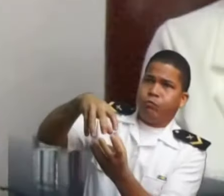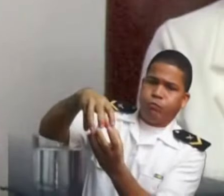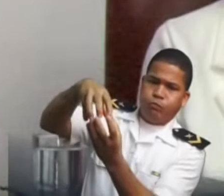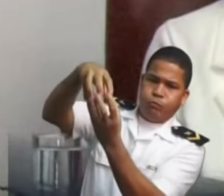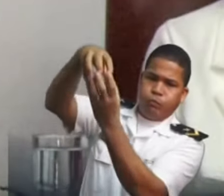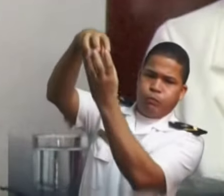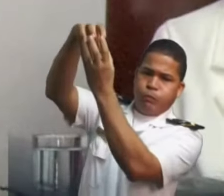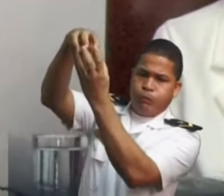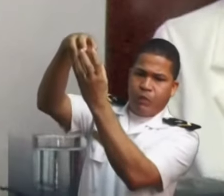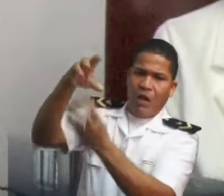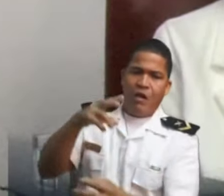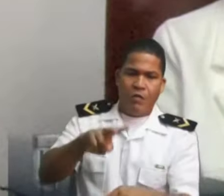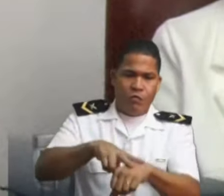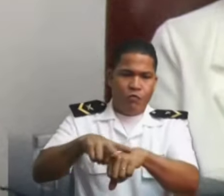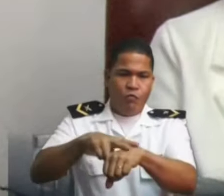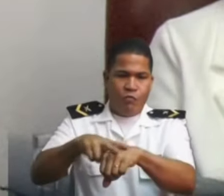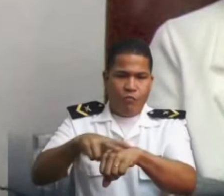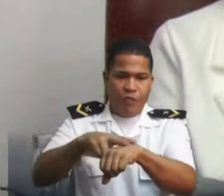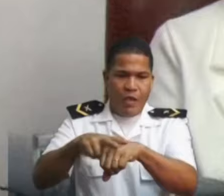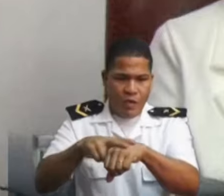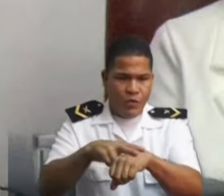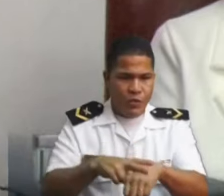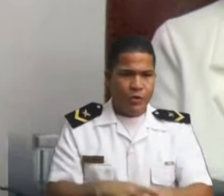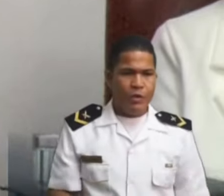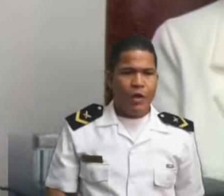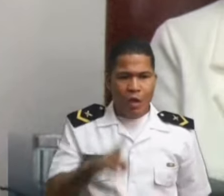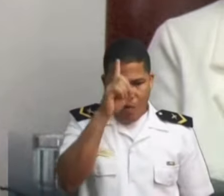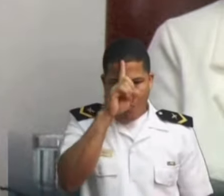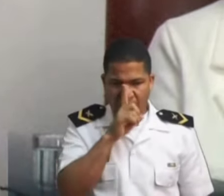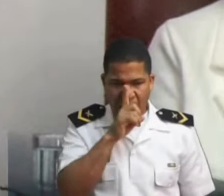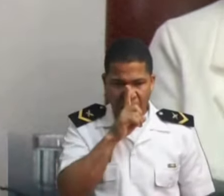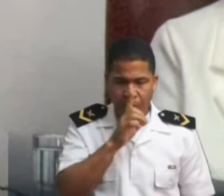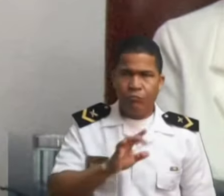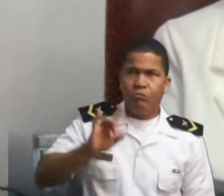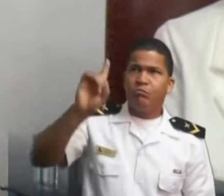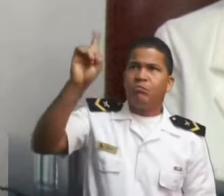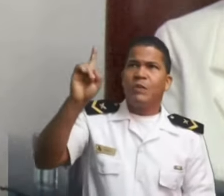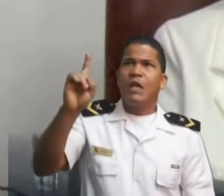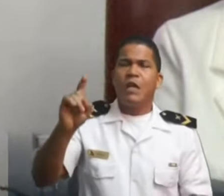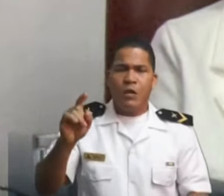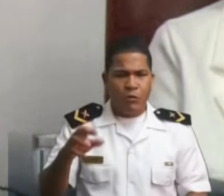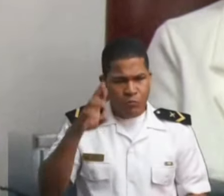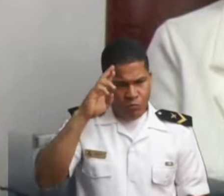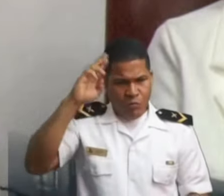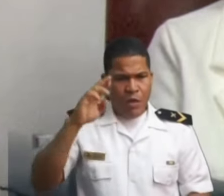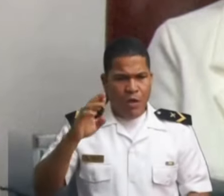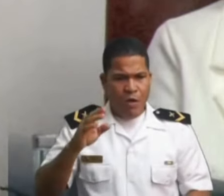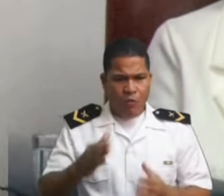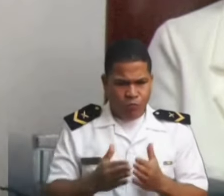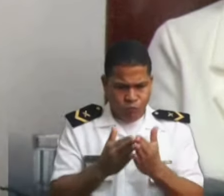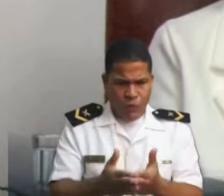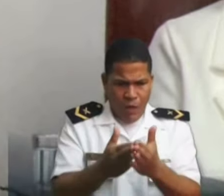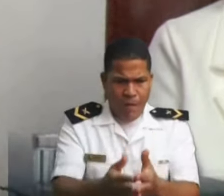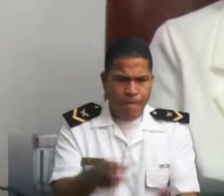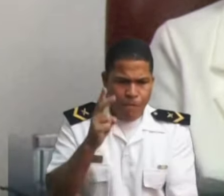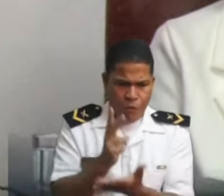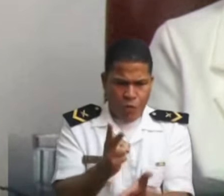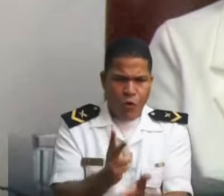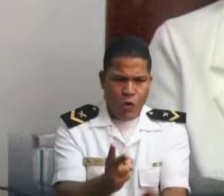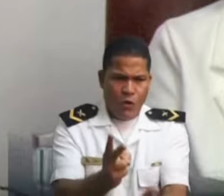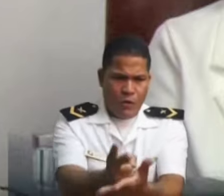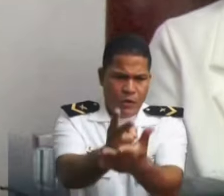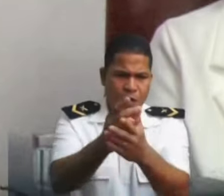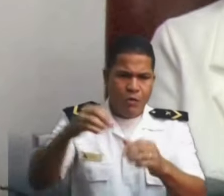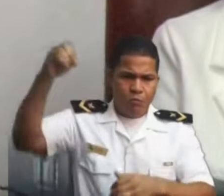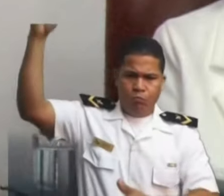uma bela navegação pelo vento de aleta. Que Deus e Nosso Senhor dos Navegantes continue iluminando a